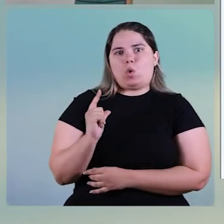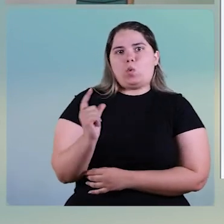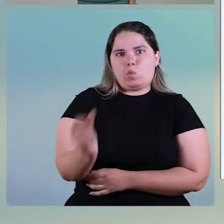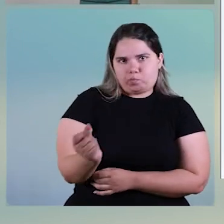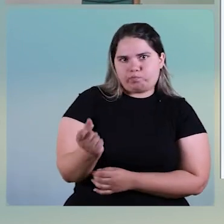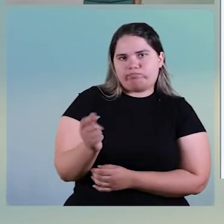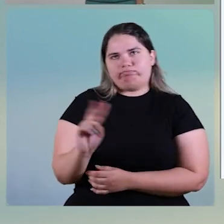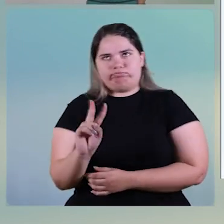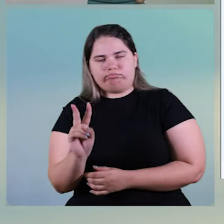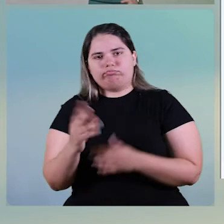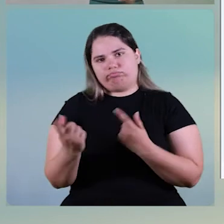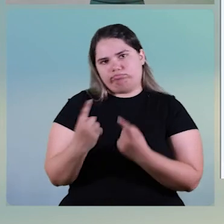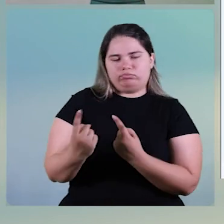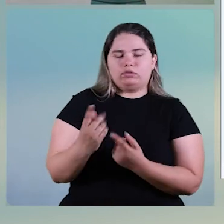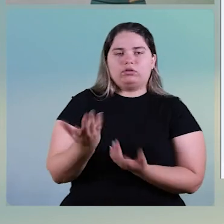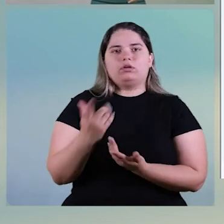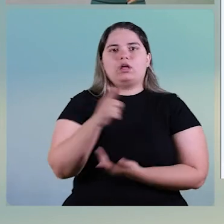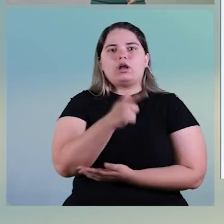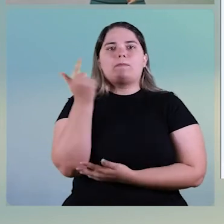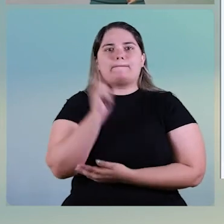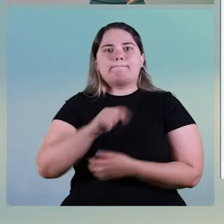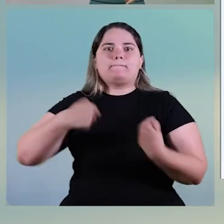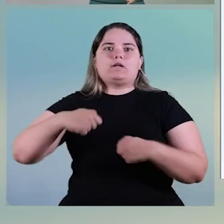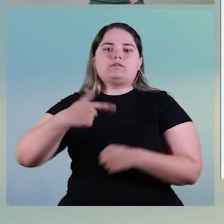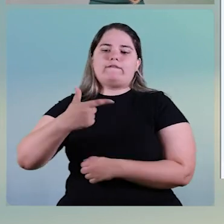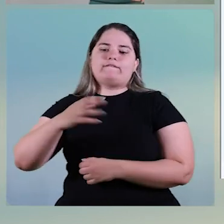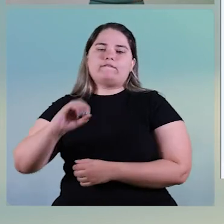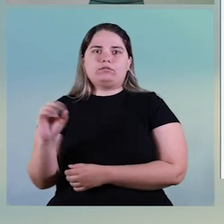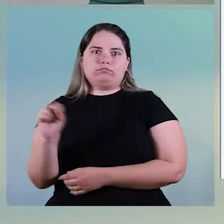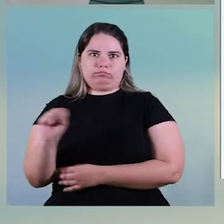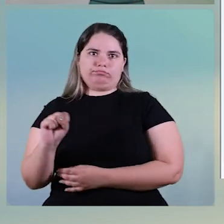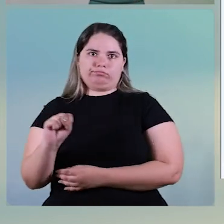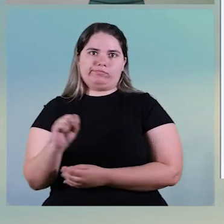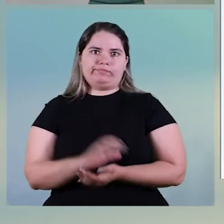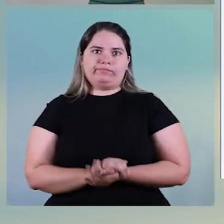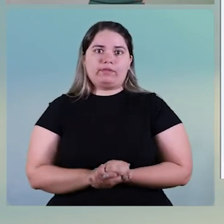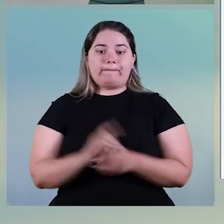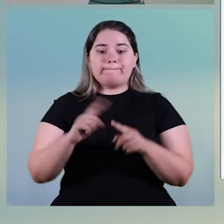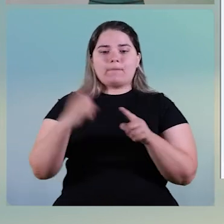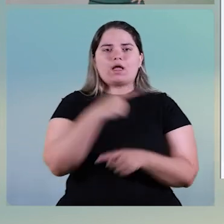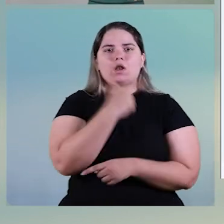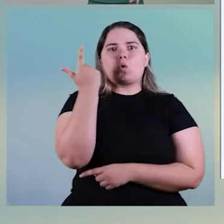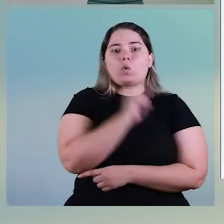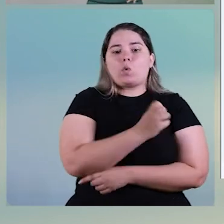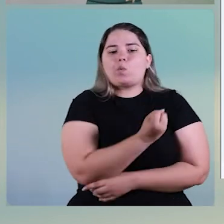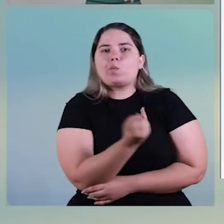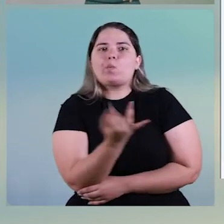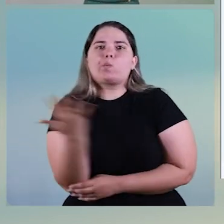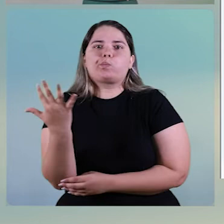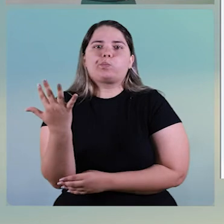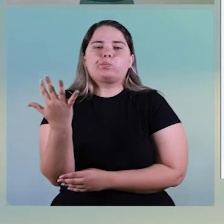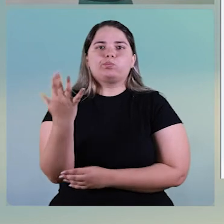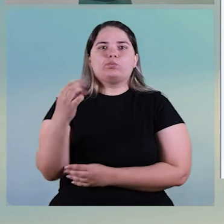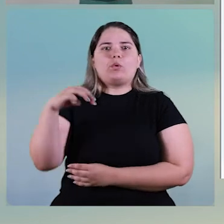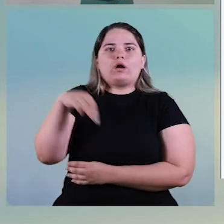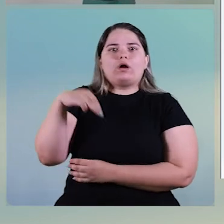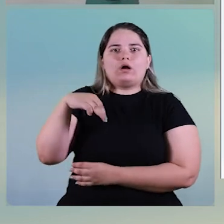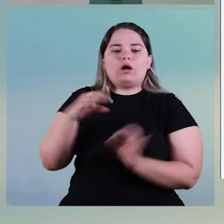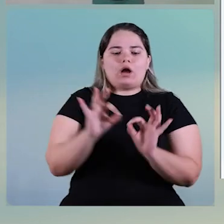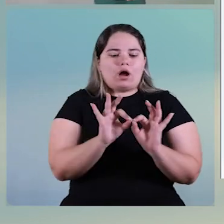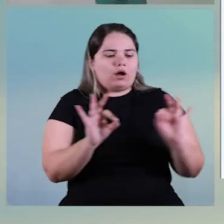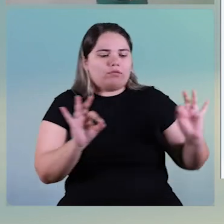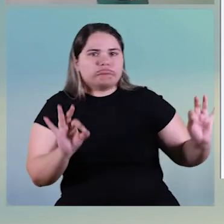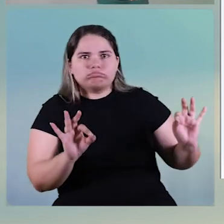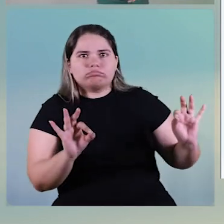velocidade de 20 metros por segundo, ele já gastou 20 segundos. Só que ele andou quantos metros nesse primeiro intervalo? Ele percorreu